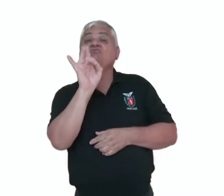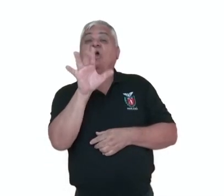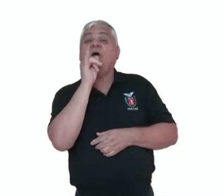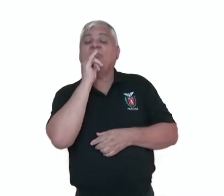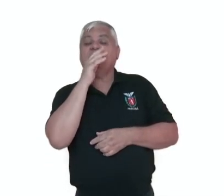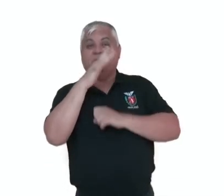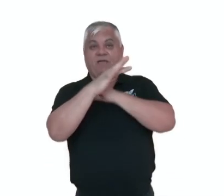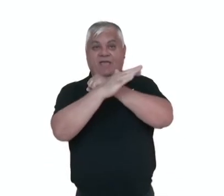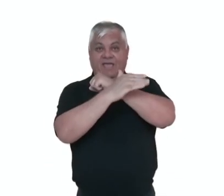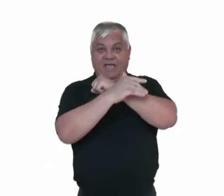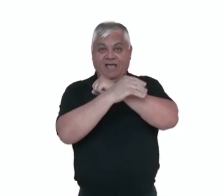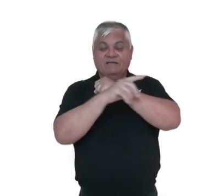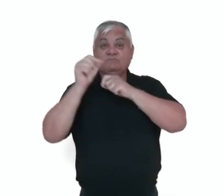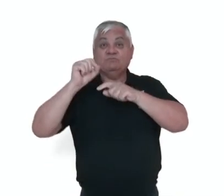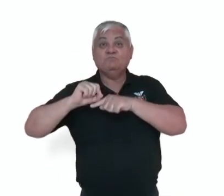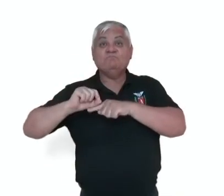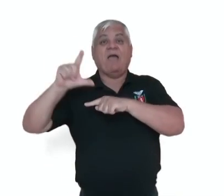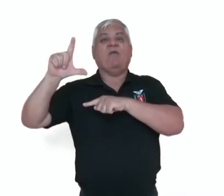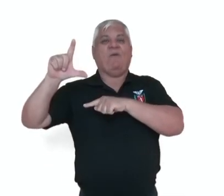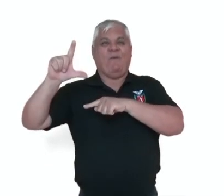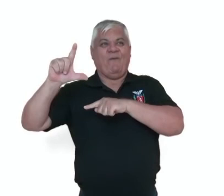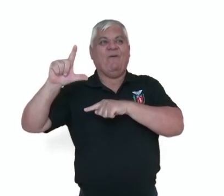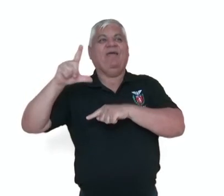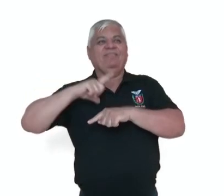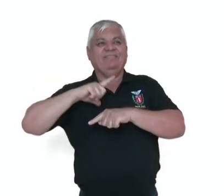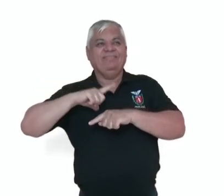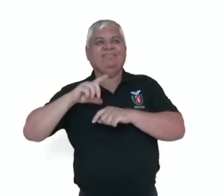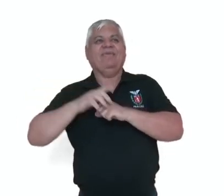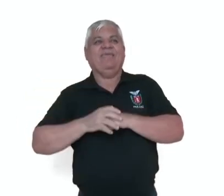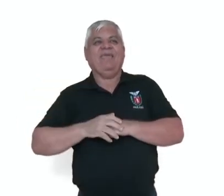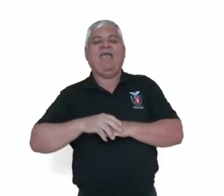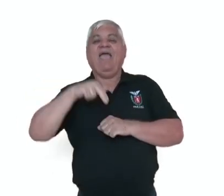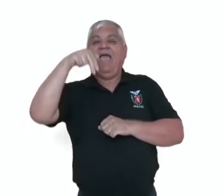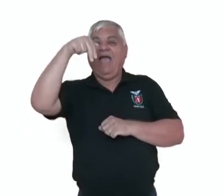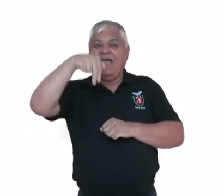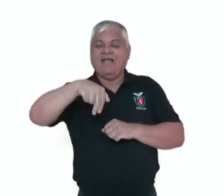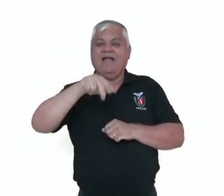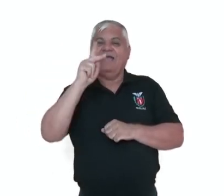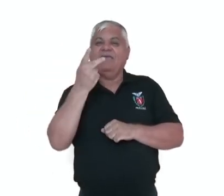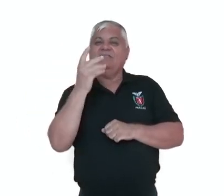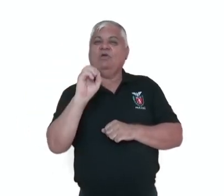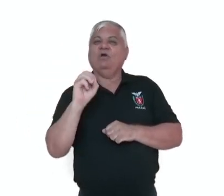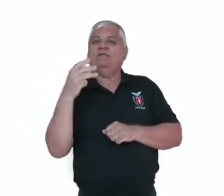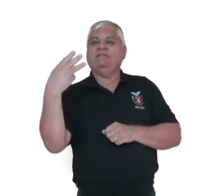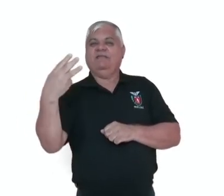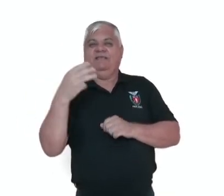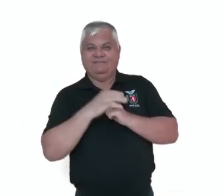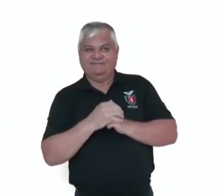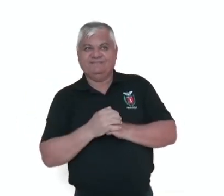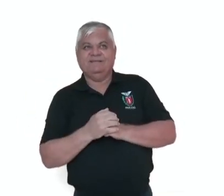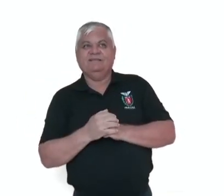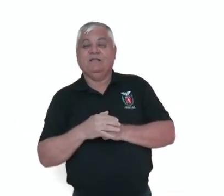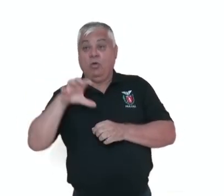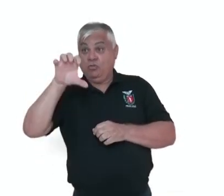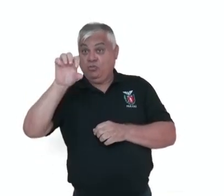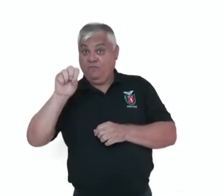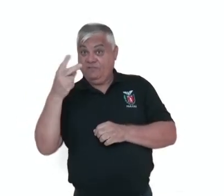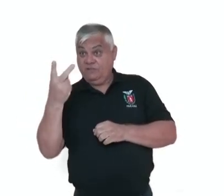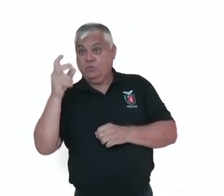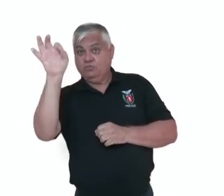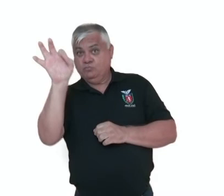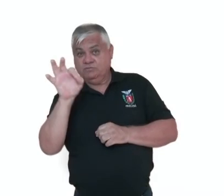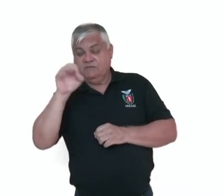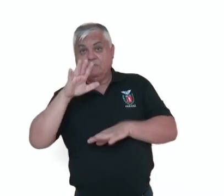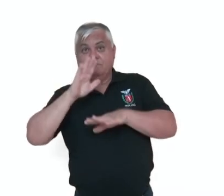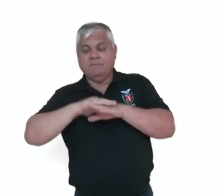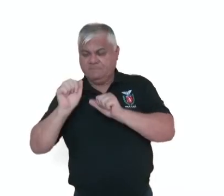o ácido com maior grau de ionização, que nesse caso é o HNO3, que o alfa é 92. Pois quanto maior o grau de